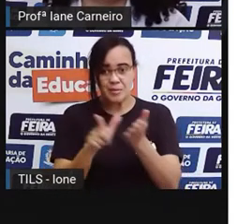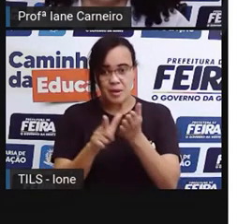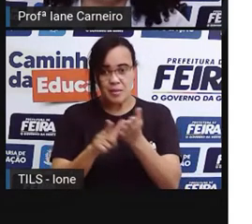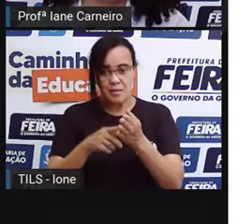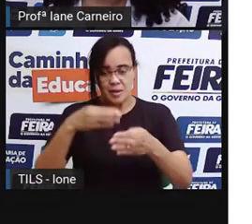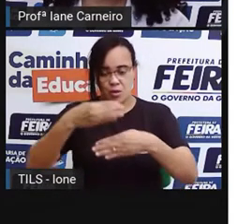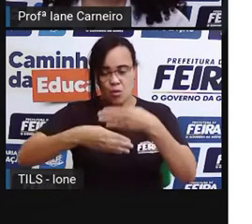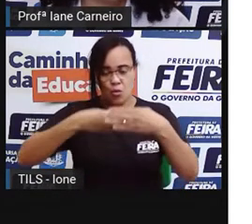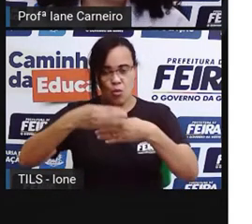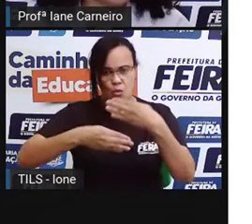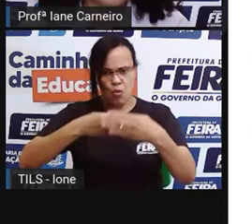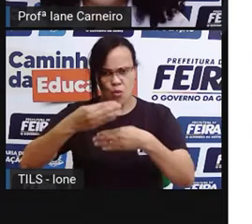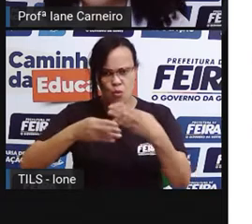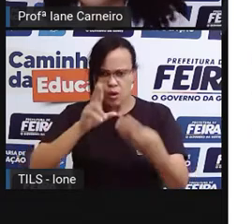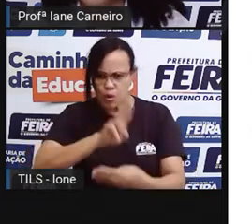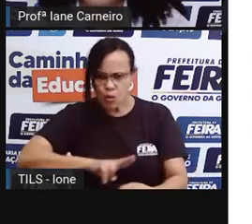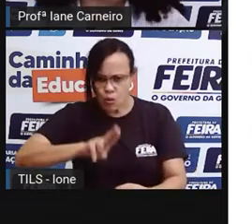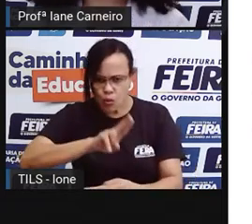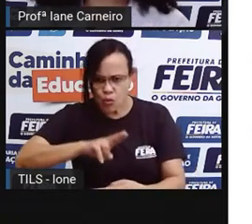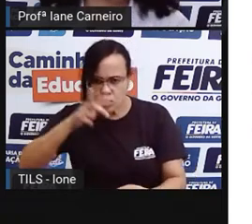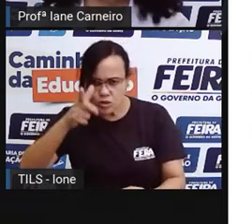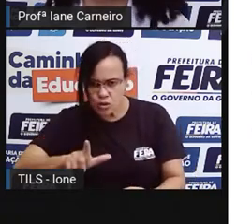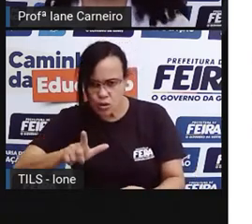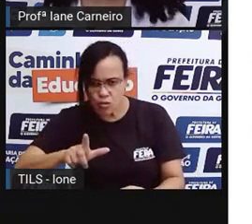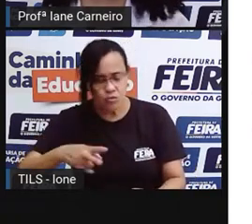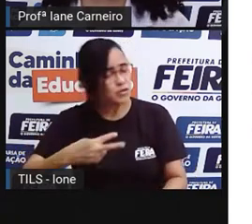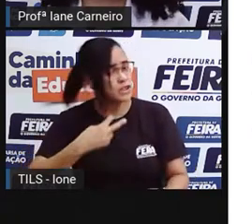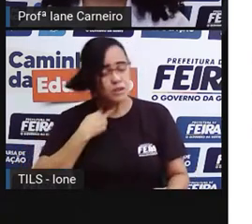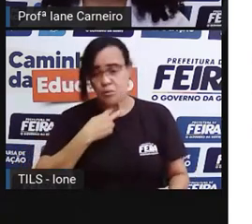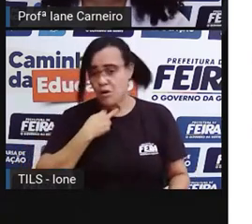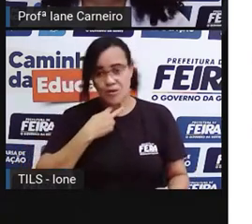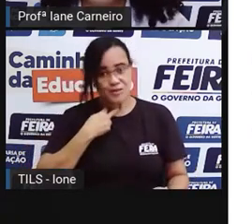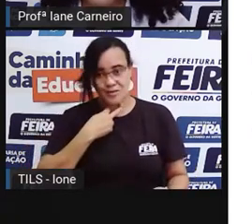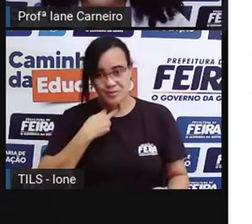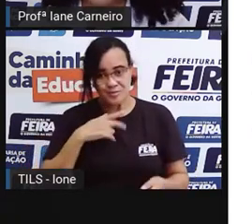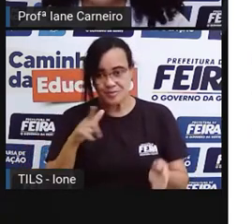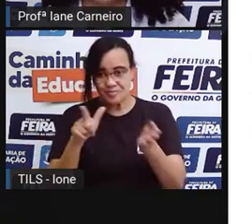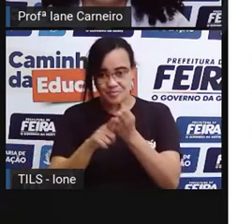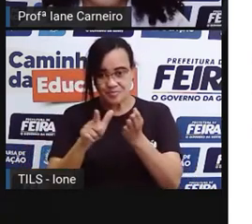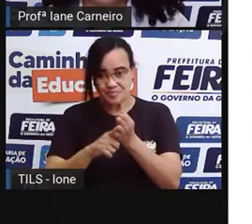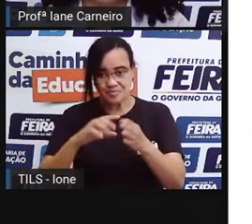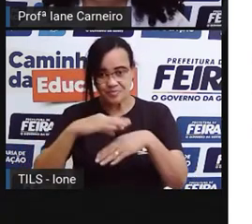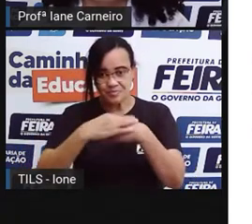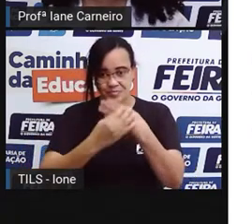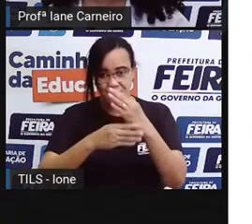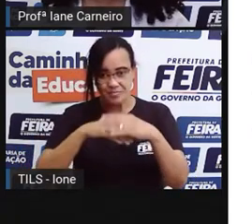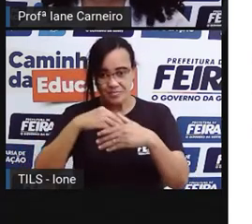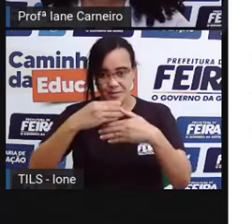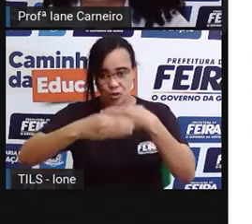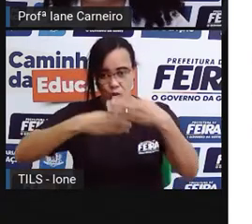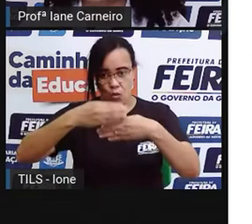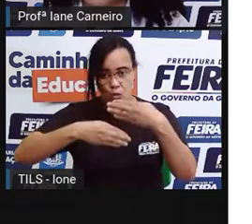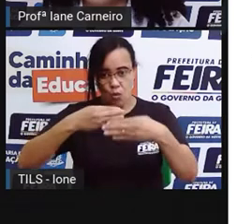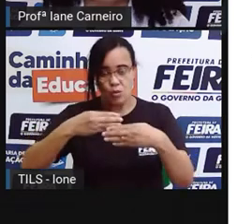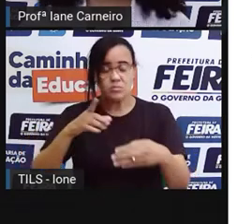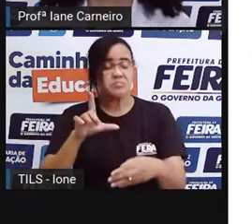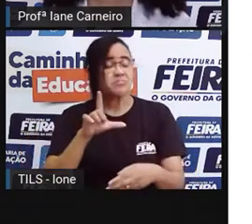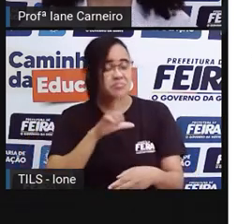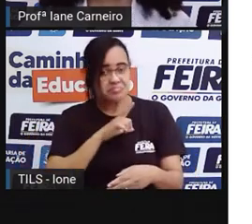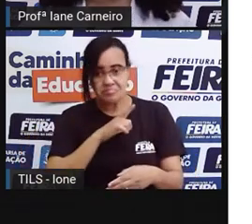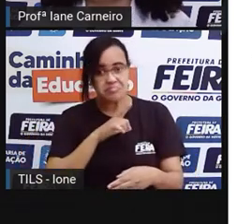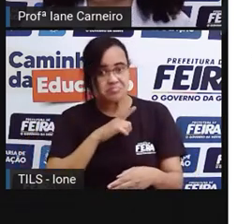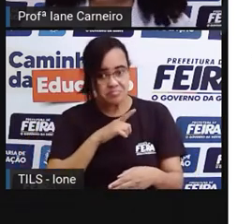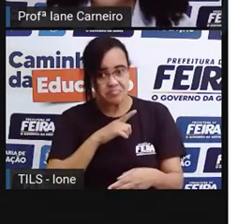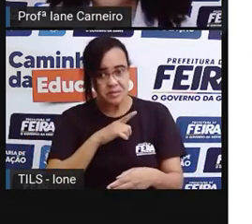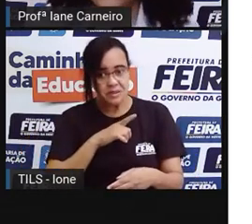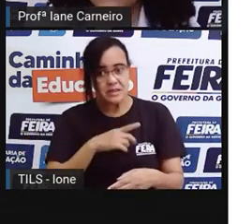pode reciclar. Papel toalha também usado, não pode. Nenhum desses aqui que foram usados, que estiverem sujos, né? Usados,